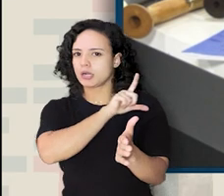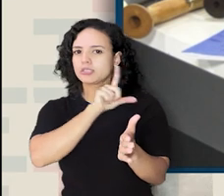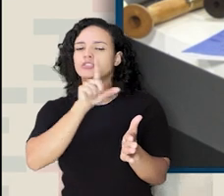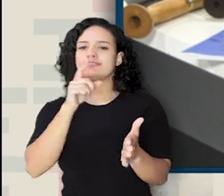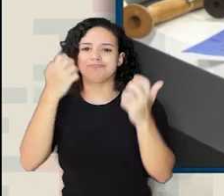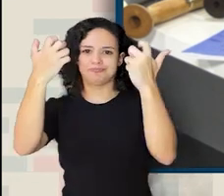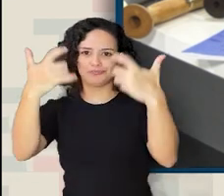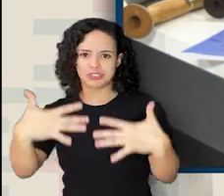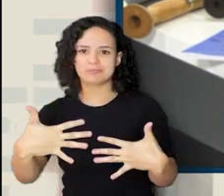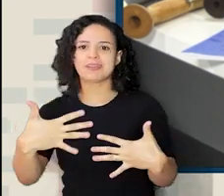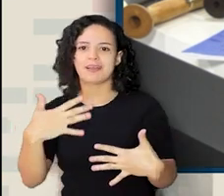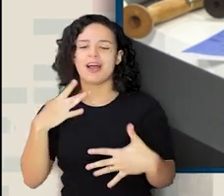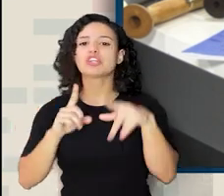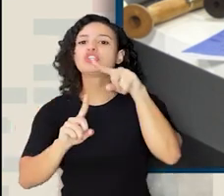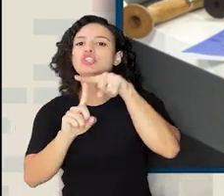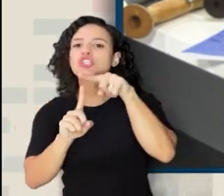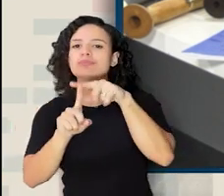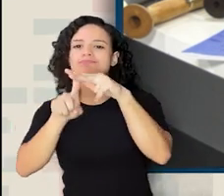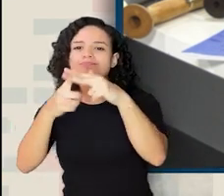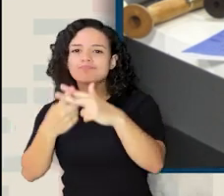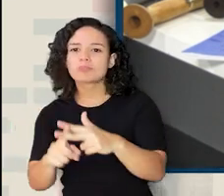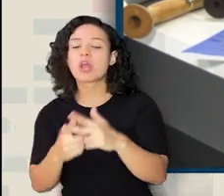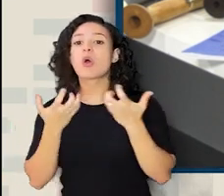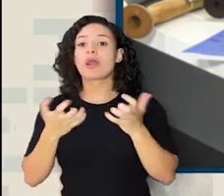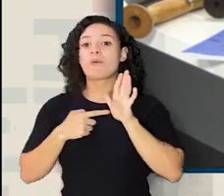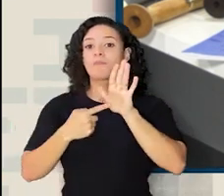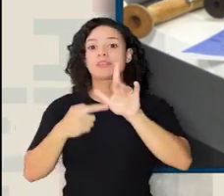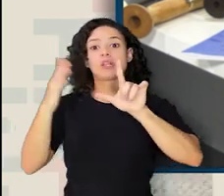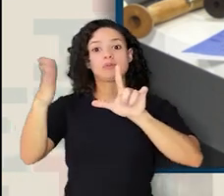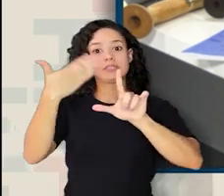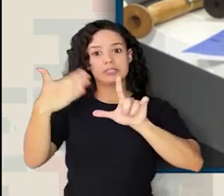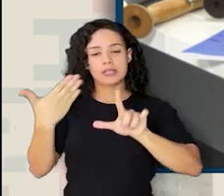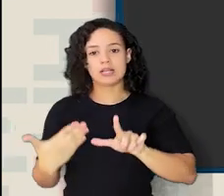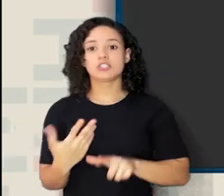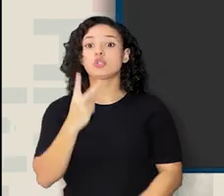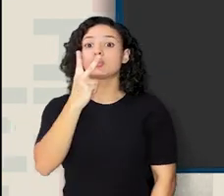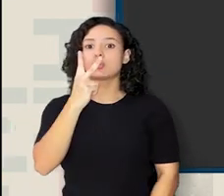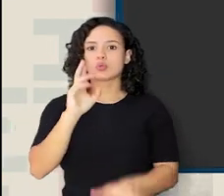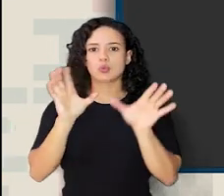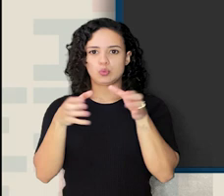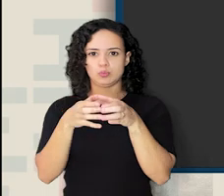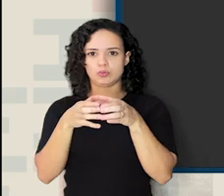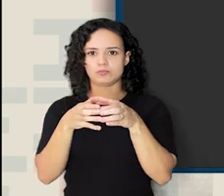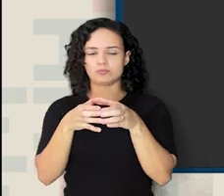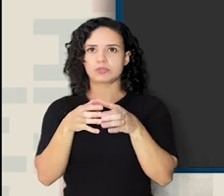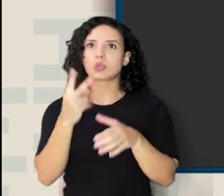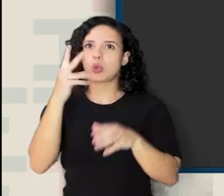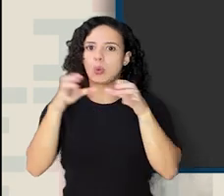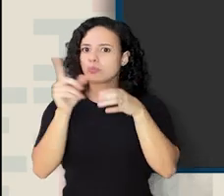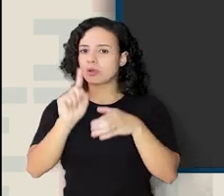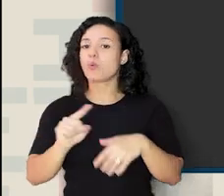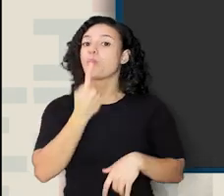Antes de falar um pouquinho da extensão, eu queria mostrar no slide